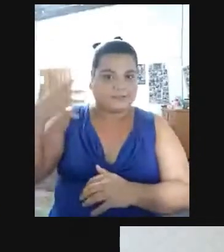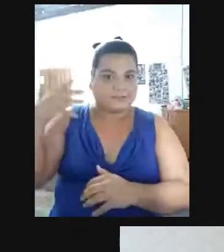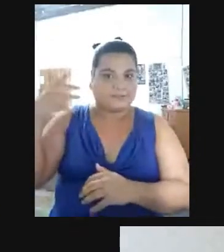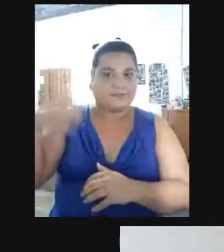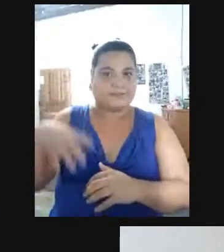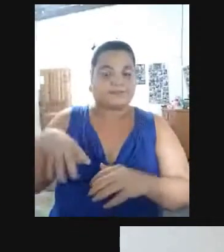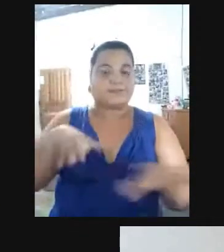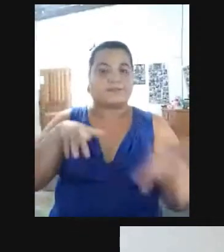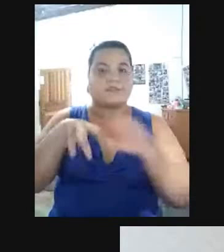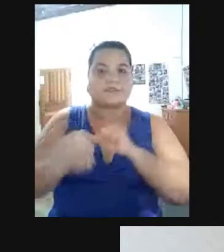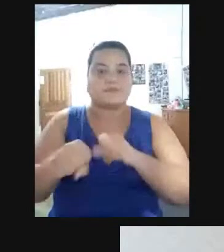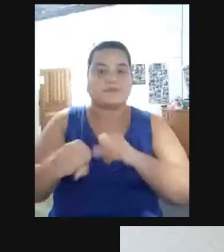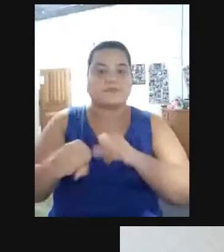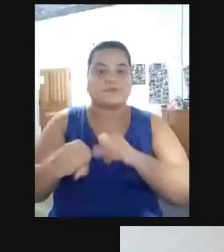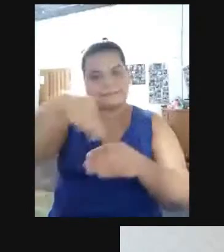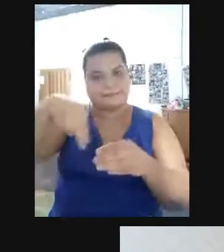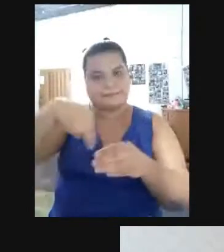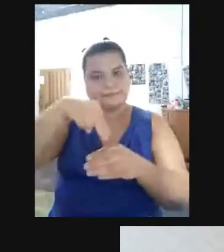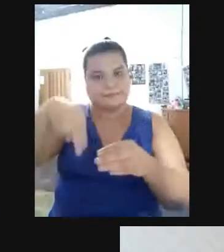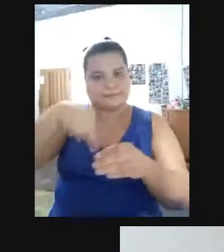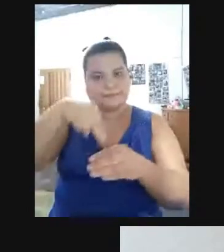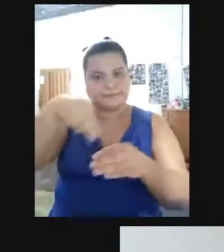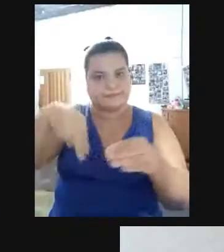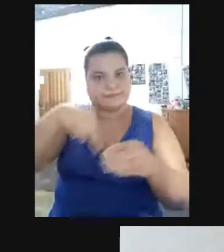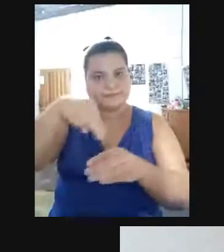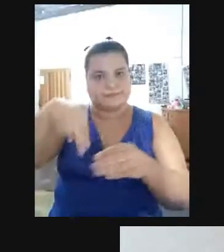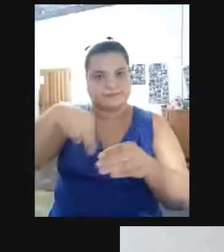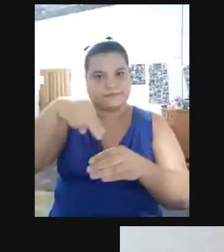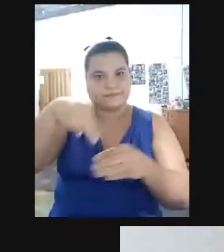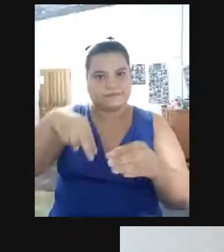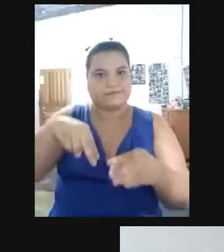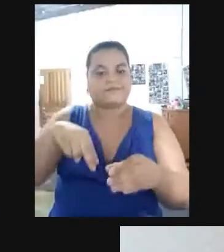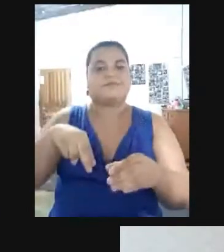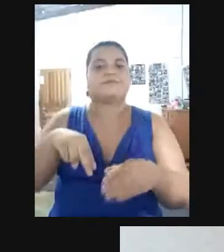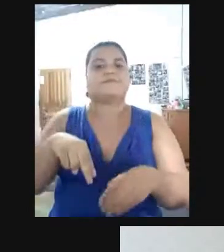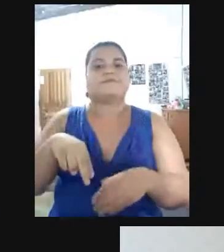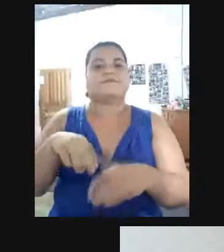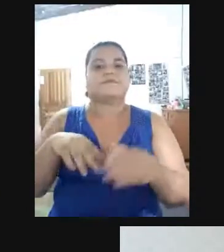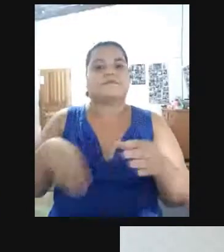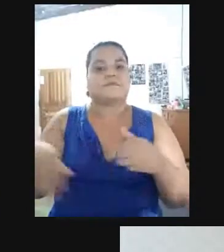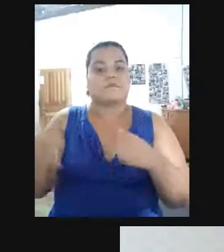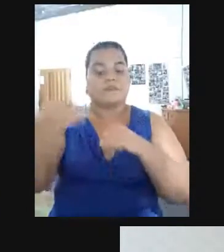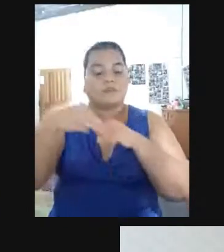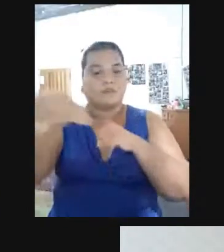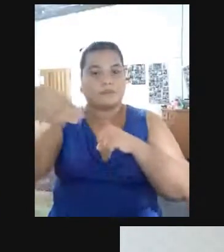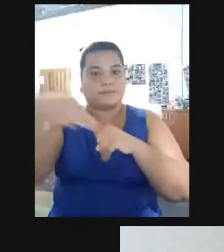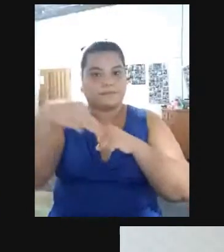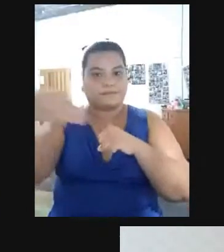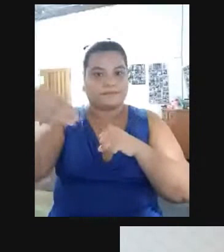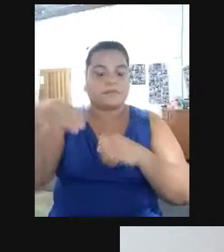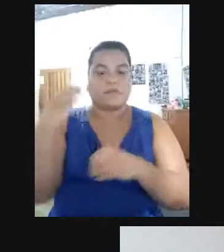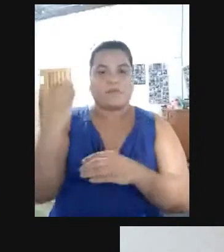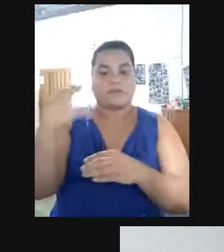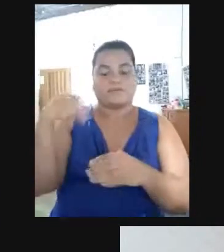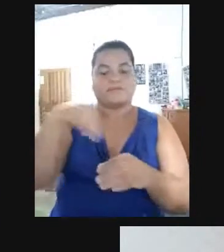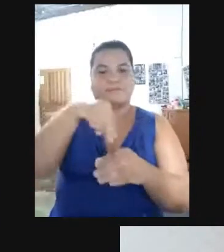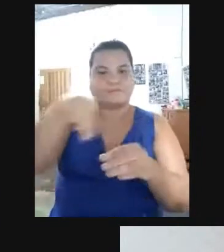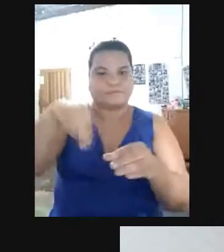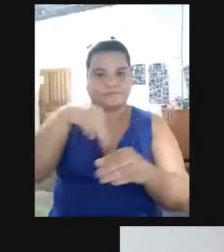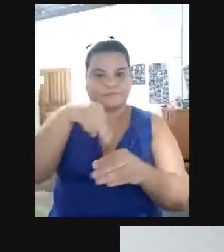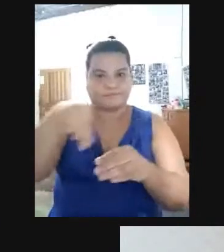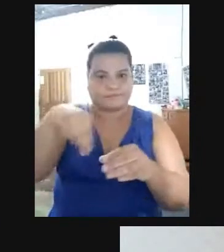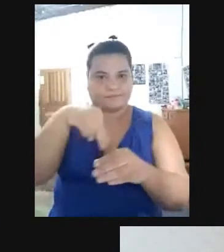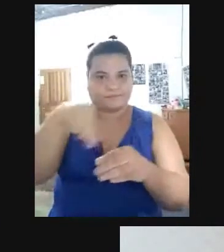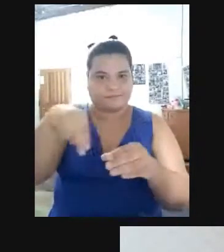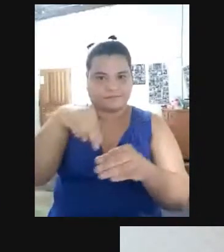em nutrição pela Universidade Federal da Paraíba, mestrado em Ciências da Nutrição pela Universidade Federal da